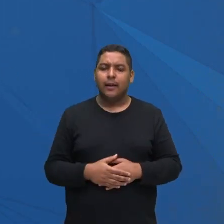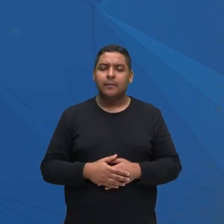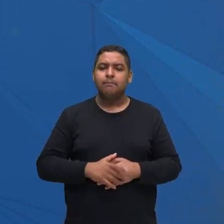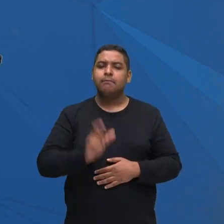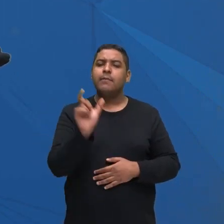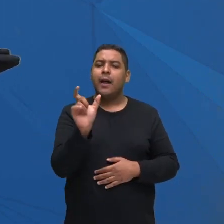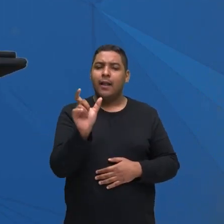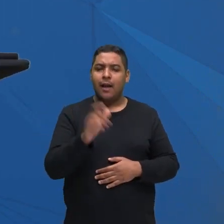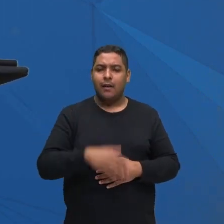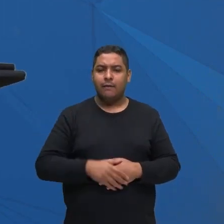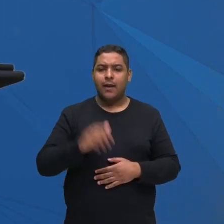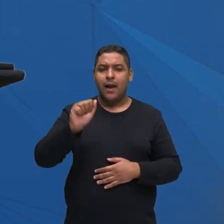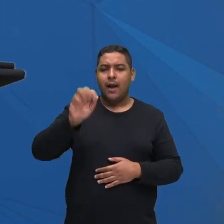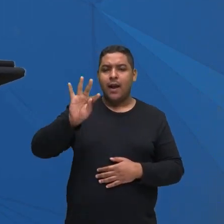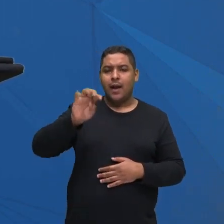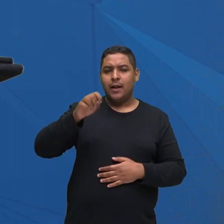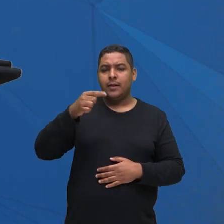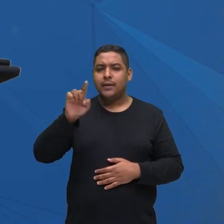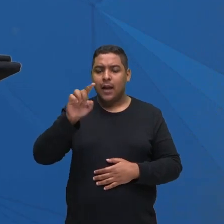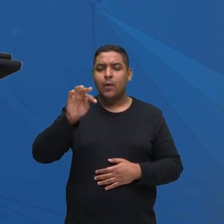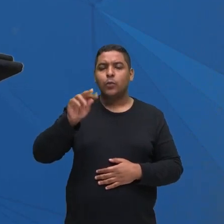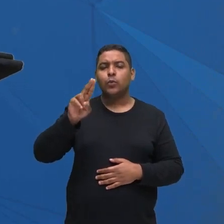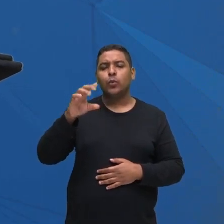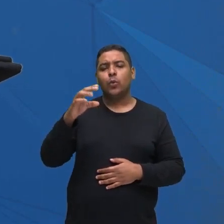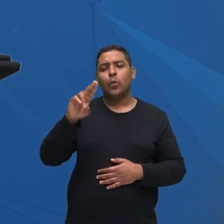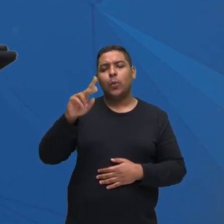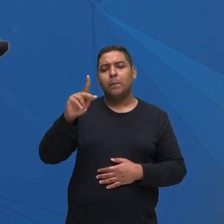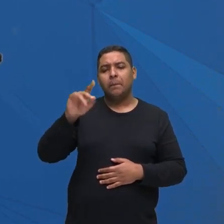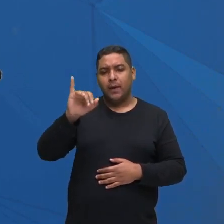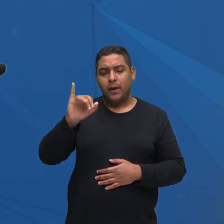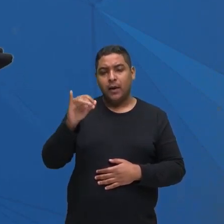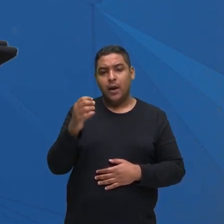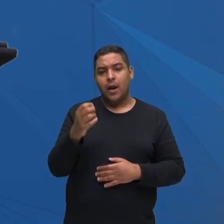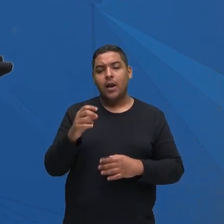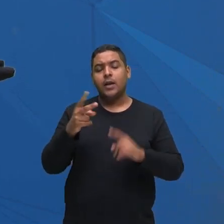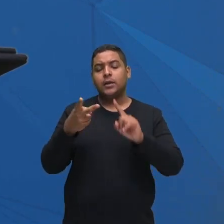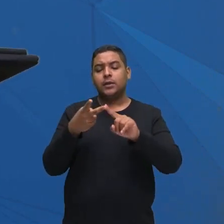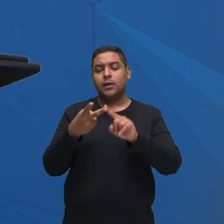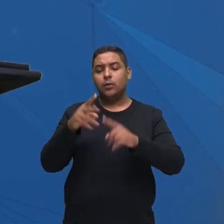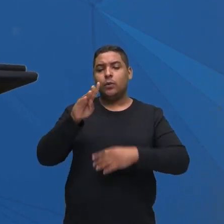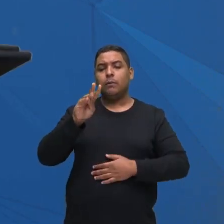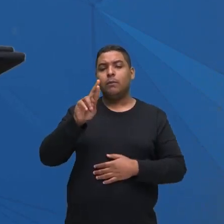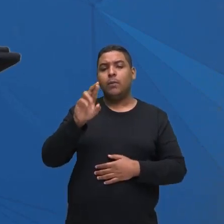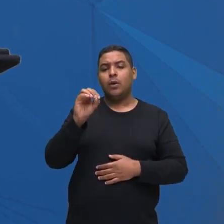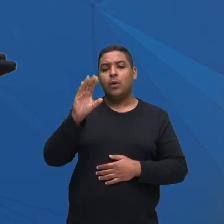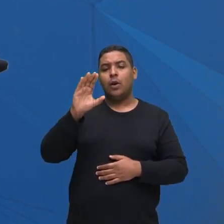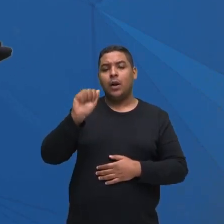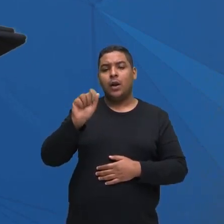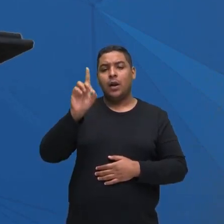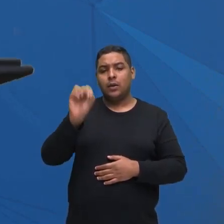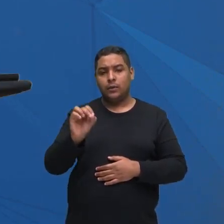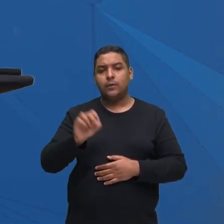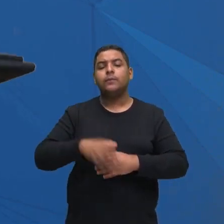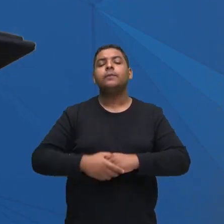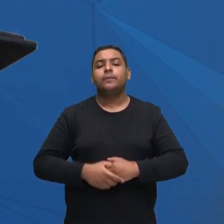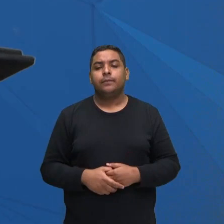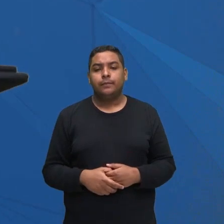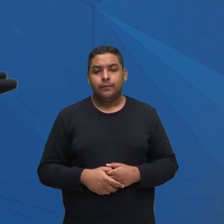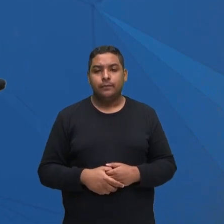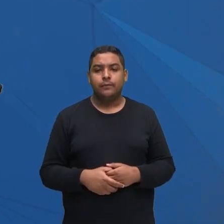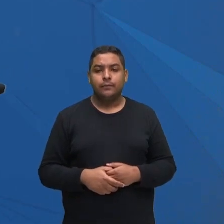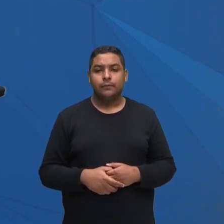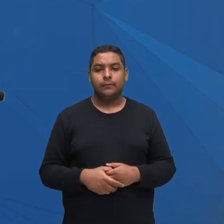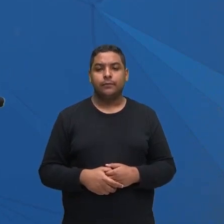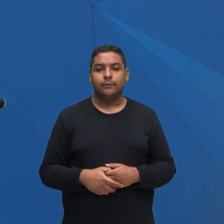tucupi ou brocado, né? Então vamos ver se vocês vão estar aí sabendo. Não precisa ser os dois na mesma frase,